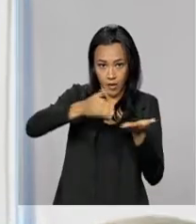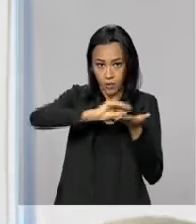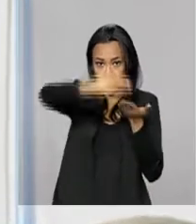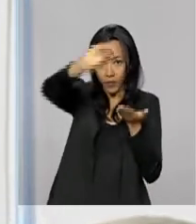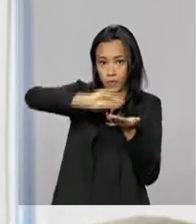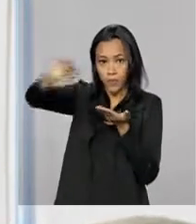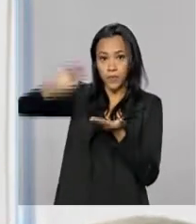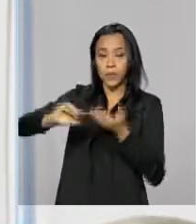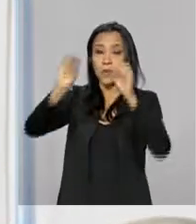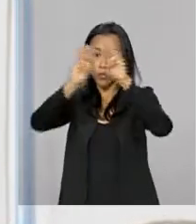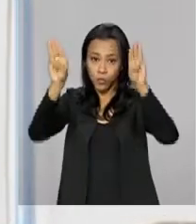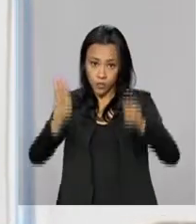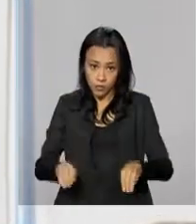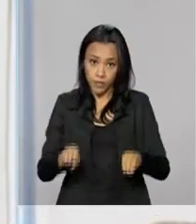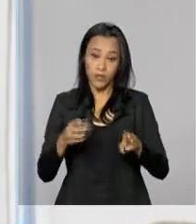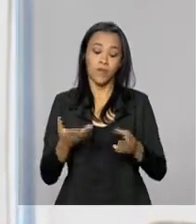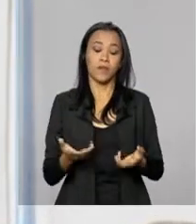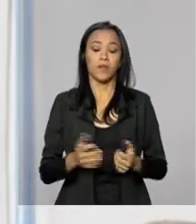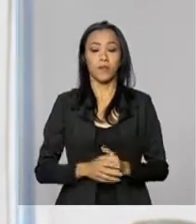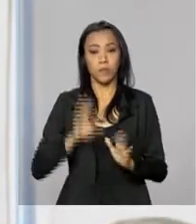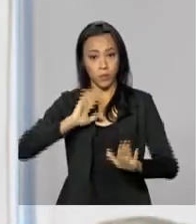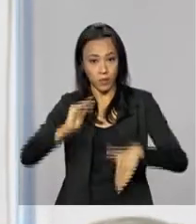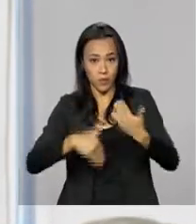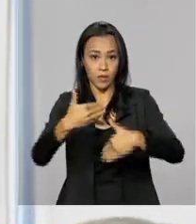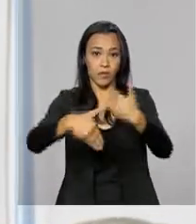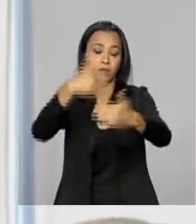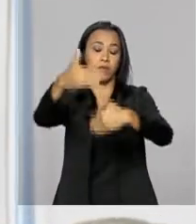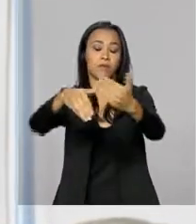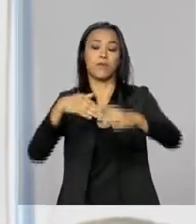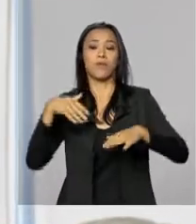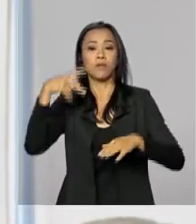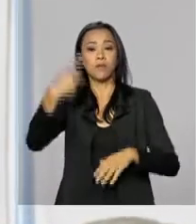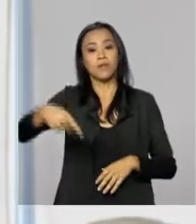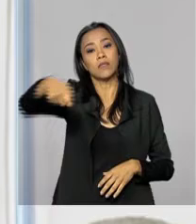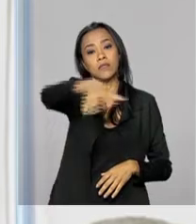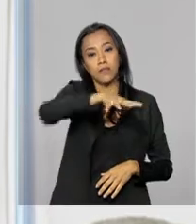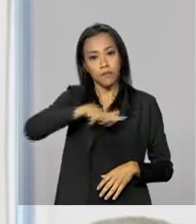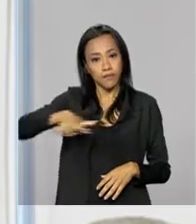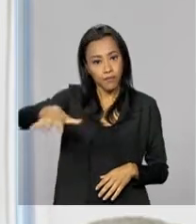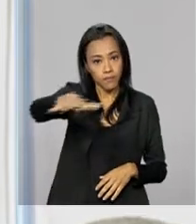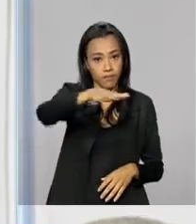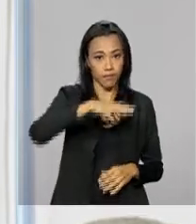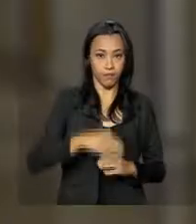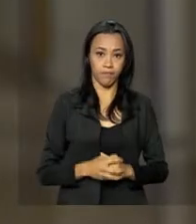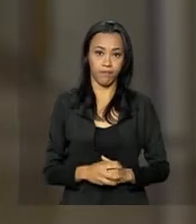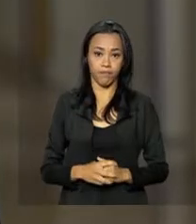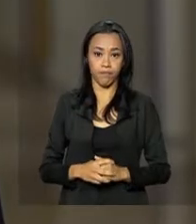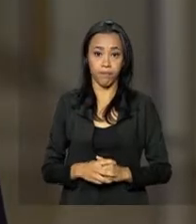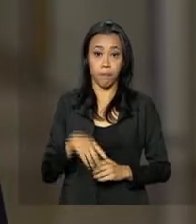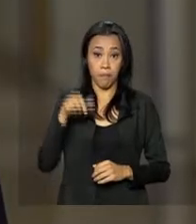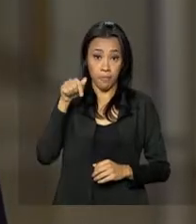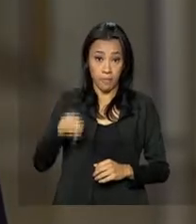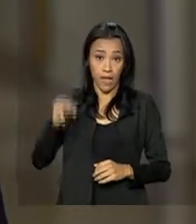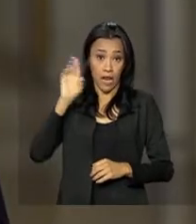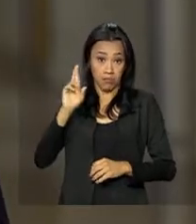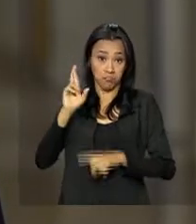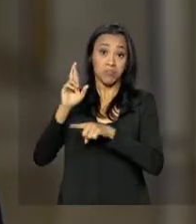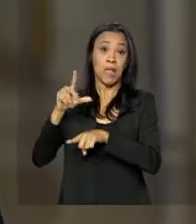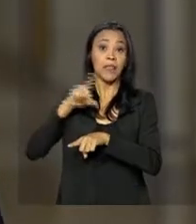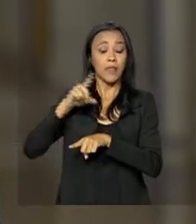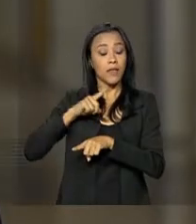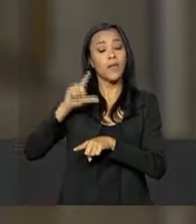essas ações de promoção do desenvolvimento do setor museal abran terá status de